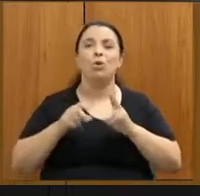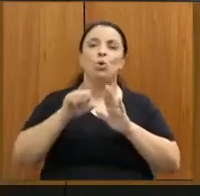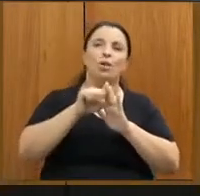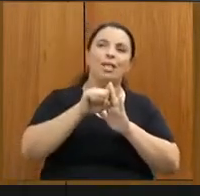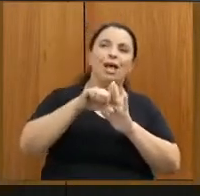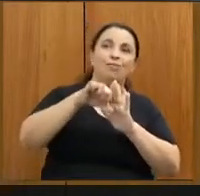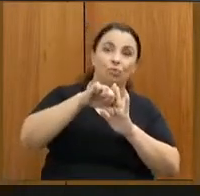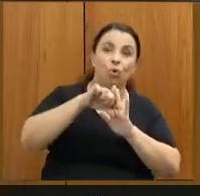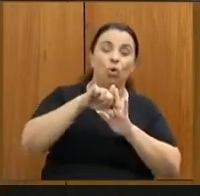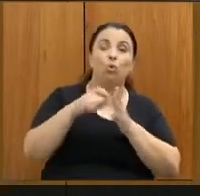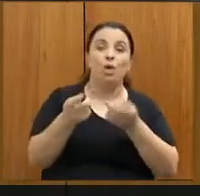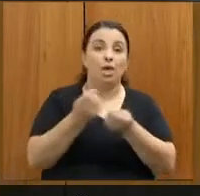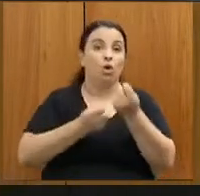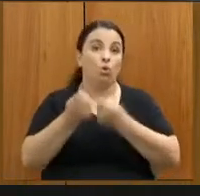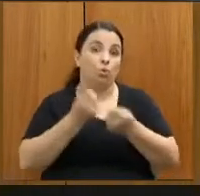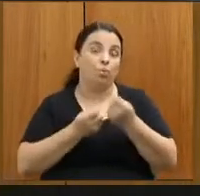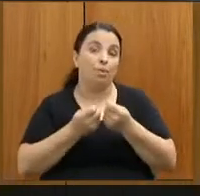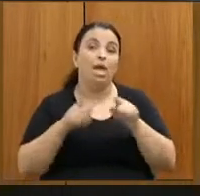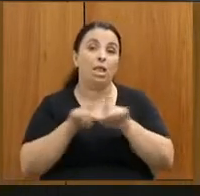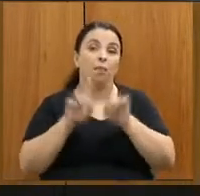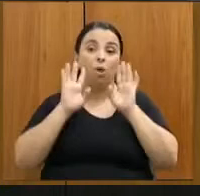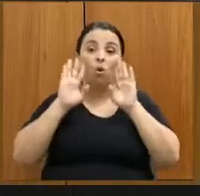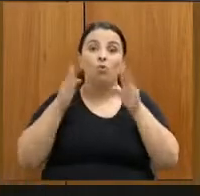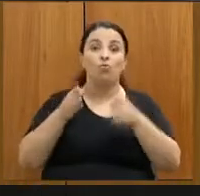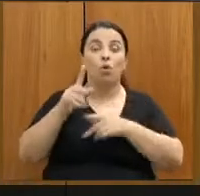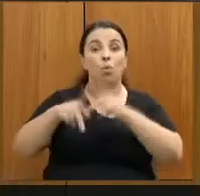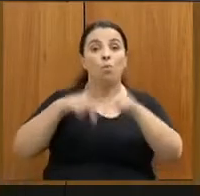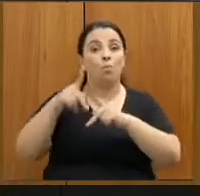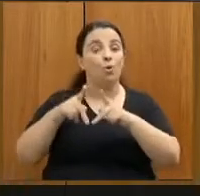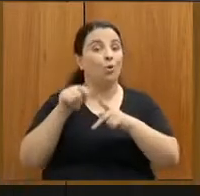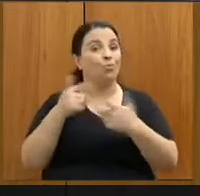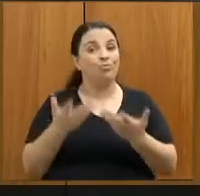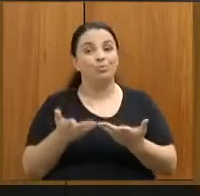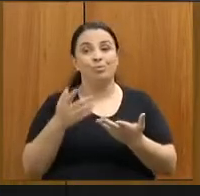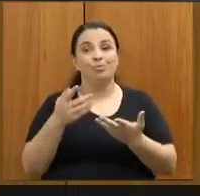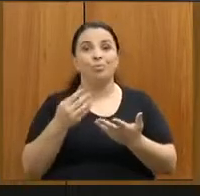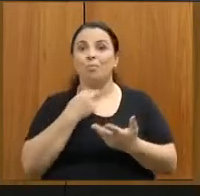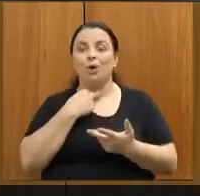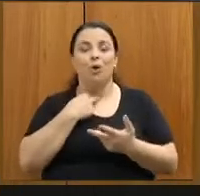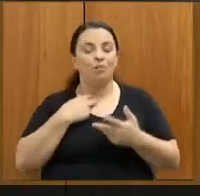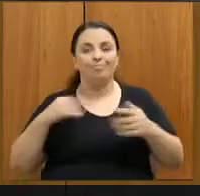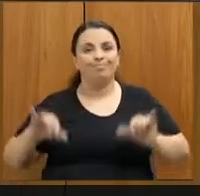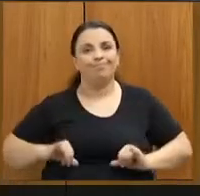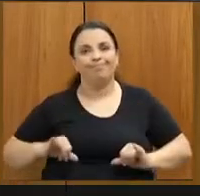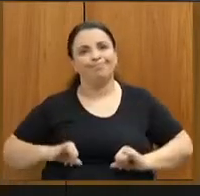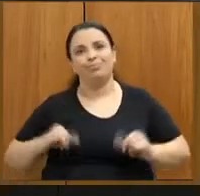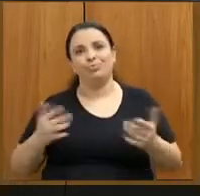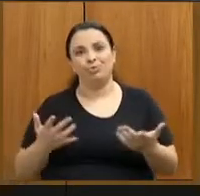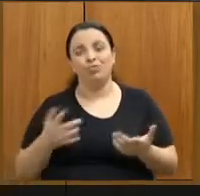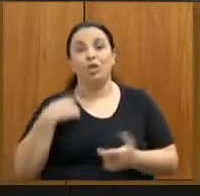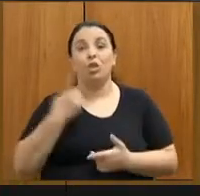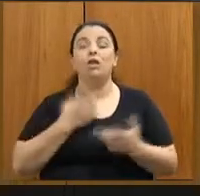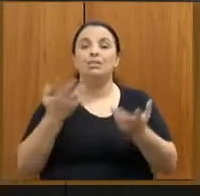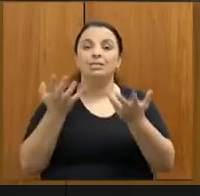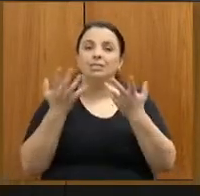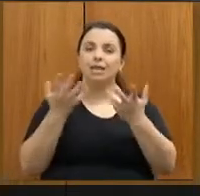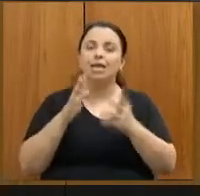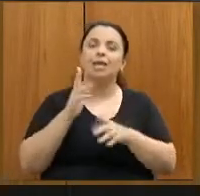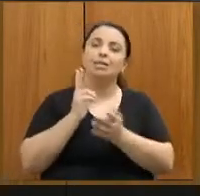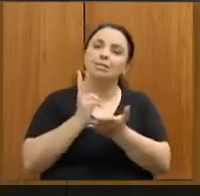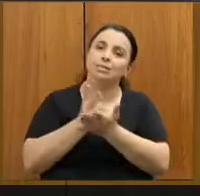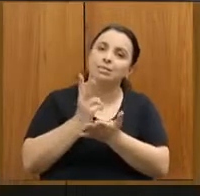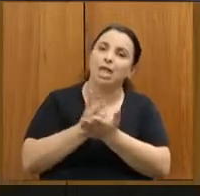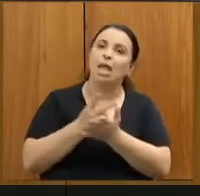a situação do povo não é como um todo tem ficado arrochado é onde a gente sempre pretende o meu